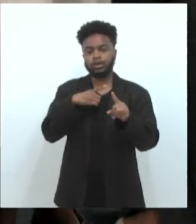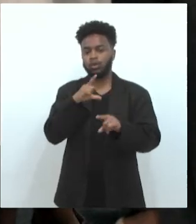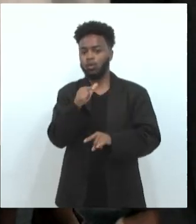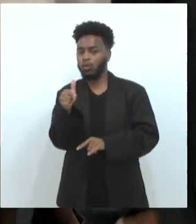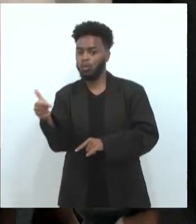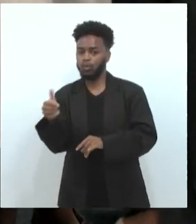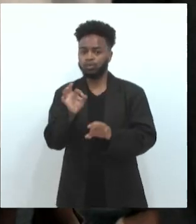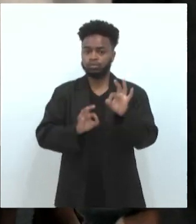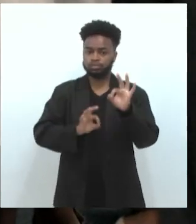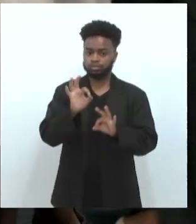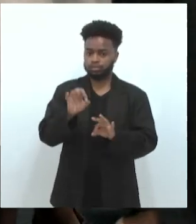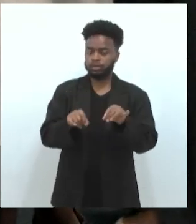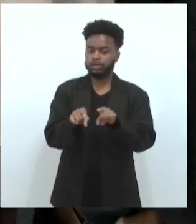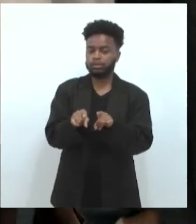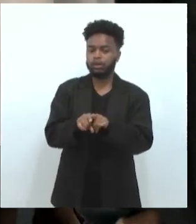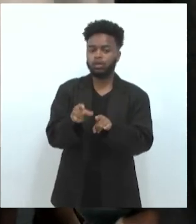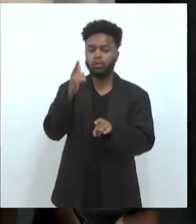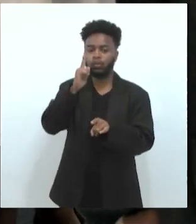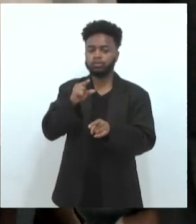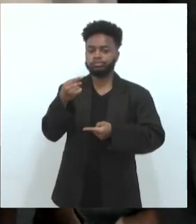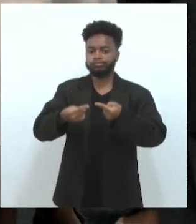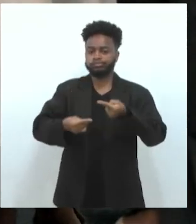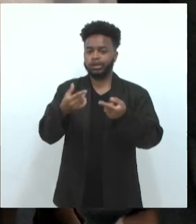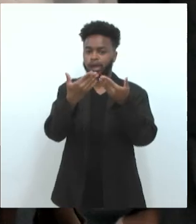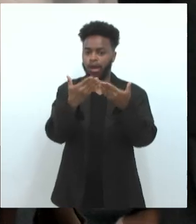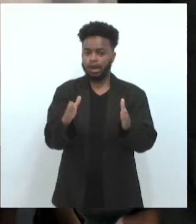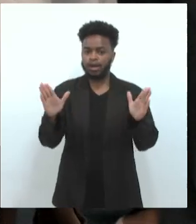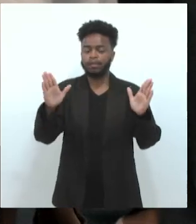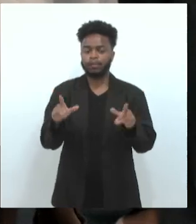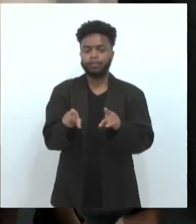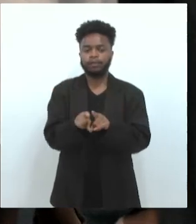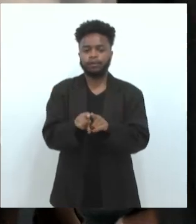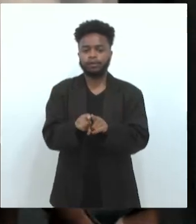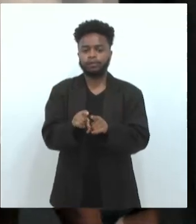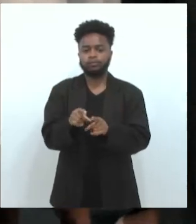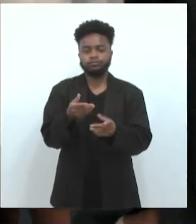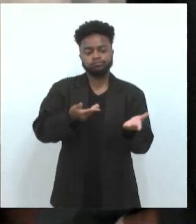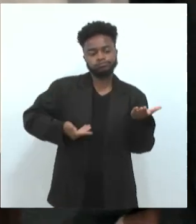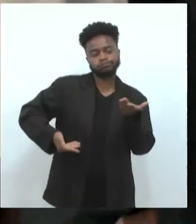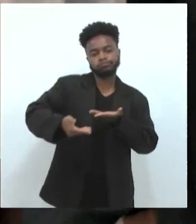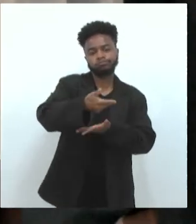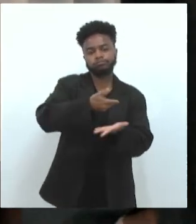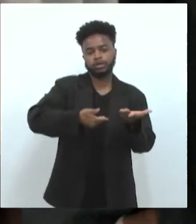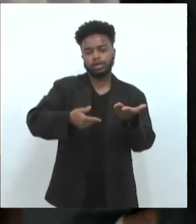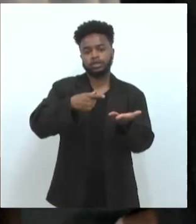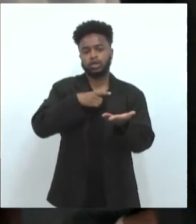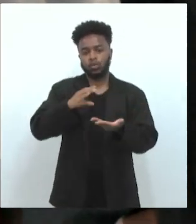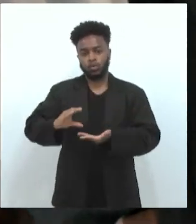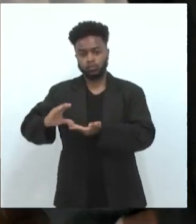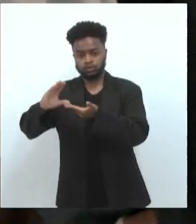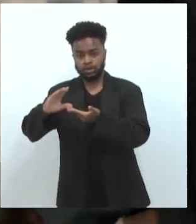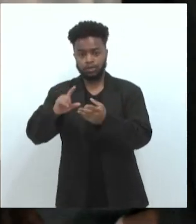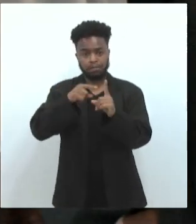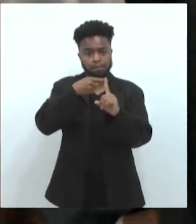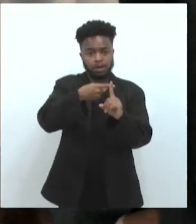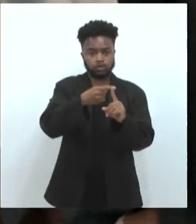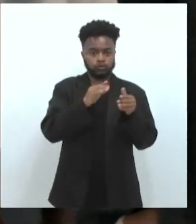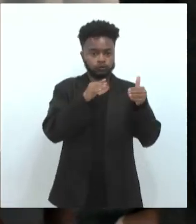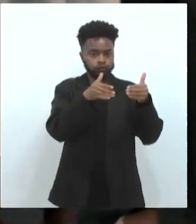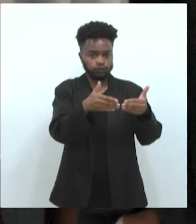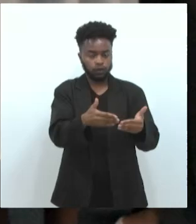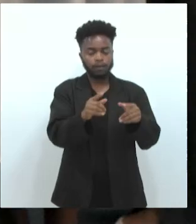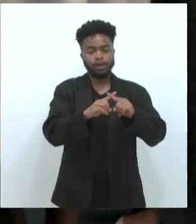composição, amplia a discussão e dialoga com o fórum. Então nós vamos ter um fórum e um conselho, mas que